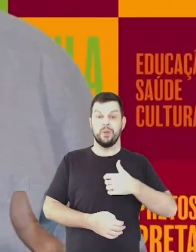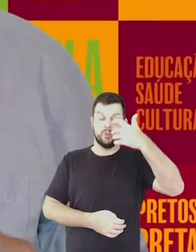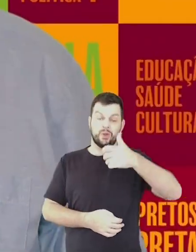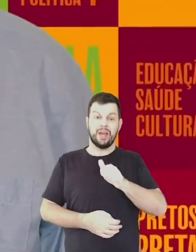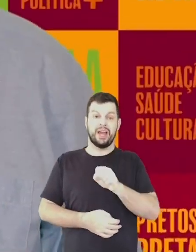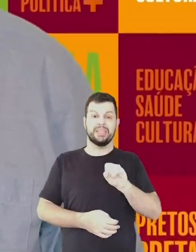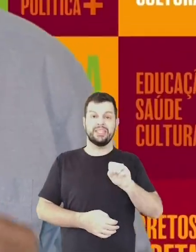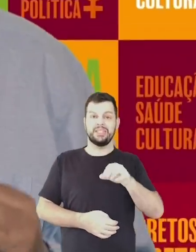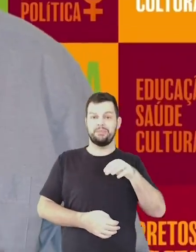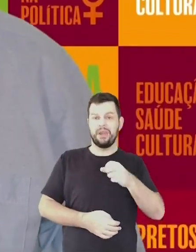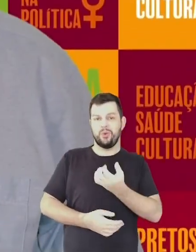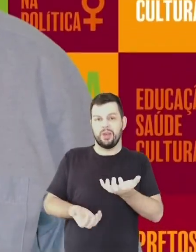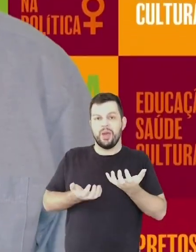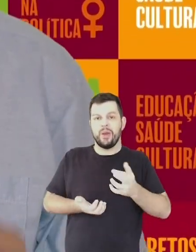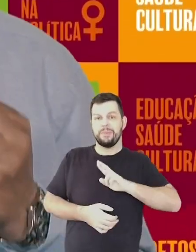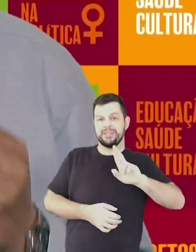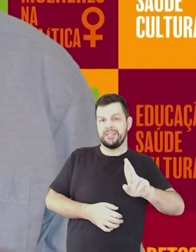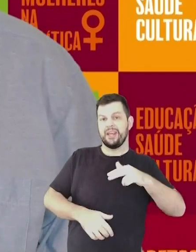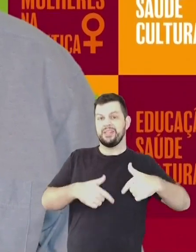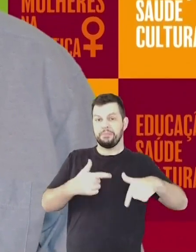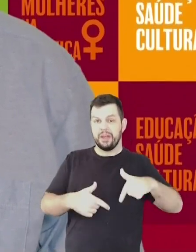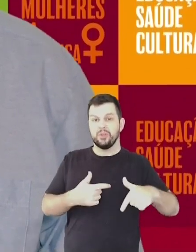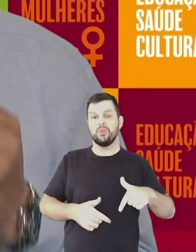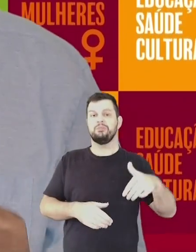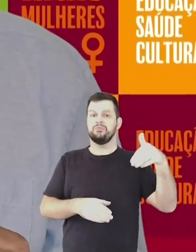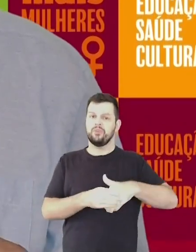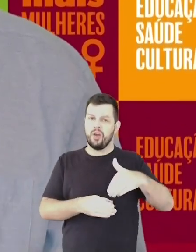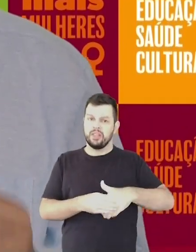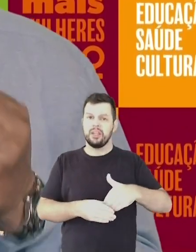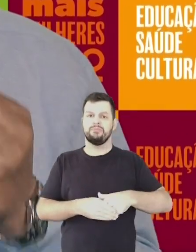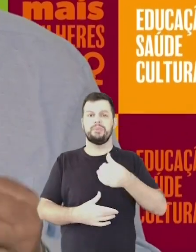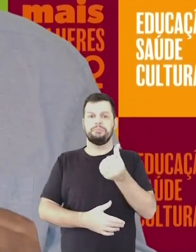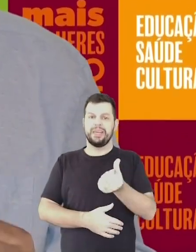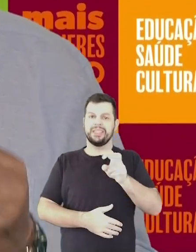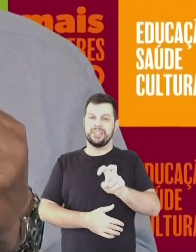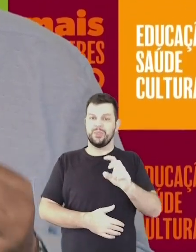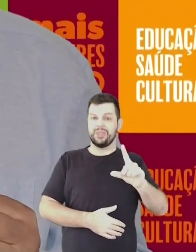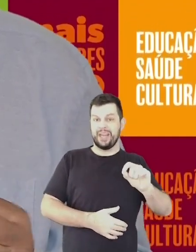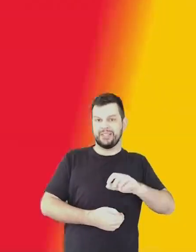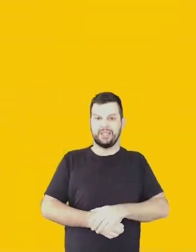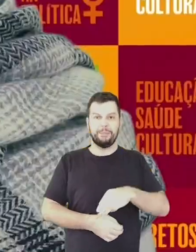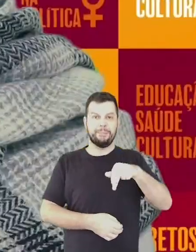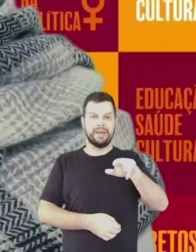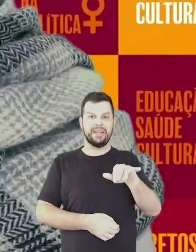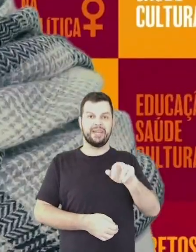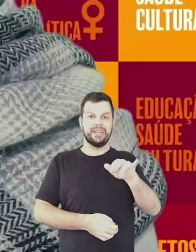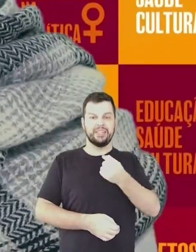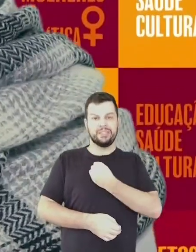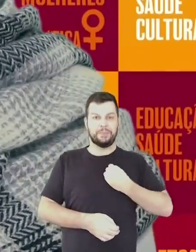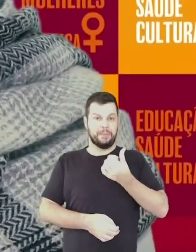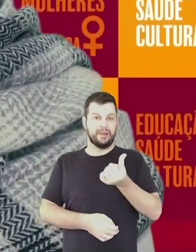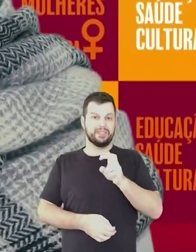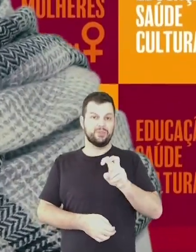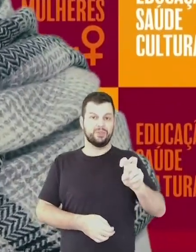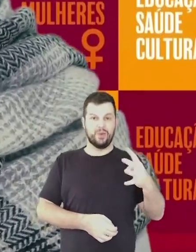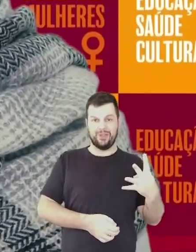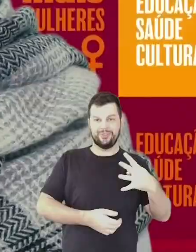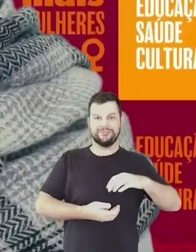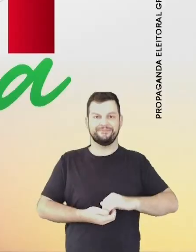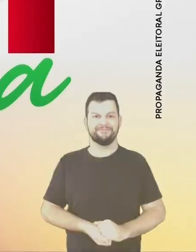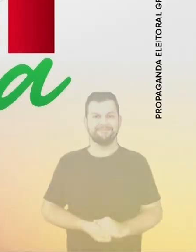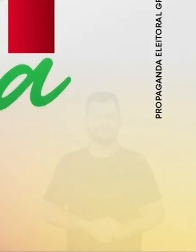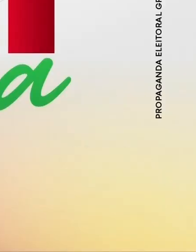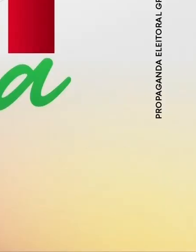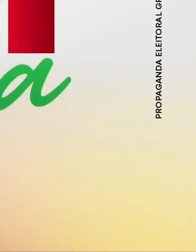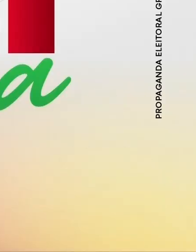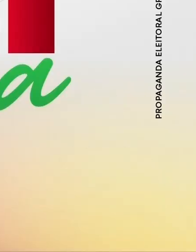6565. Sou Assis Melo e quero representar o trabalhador. Vote Assis Melo, 6510. Maria Rita,